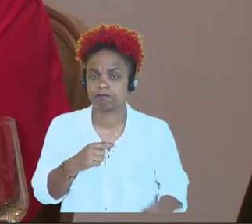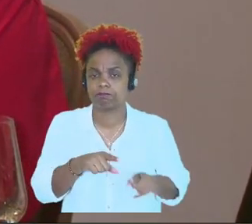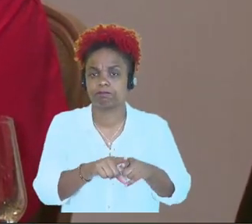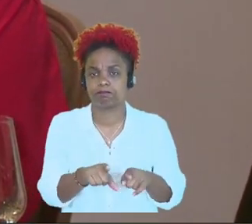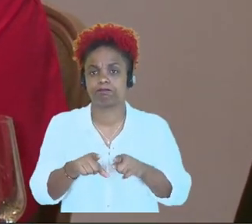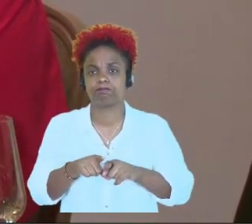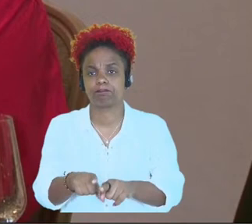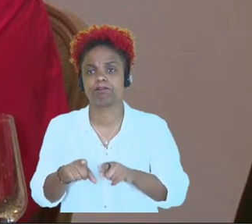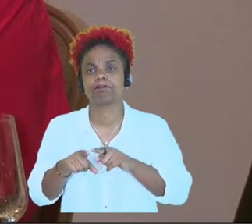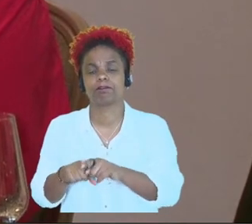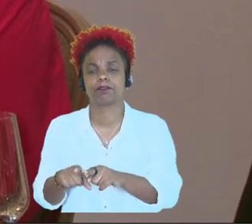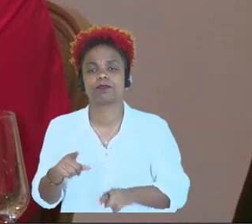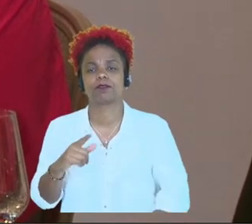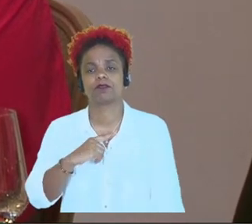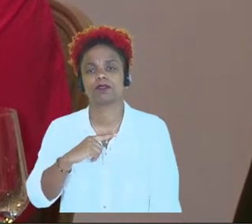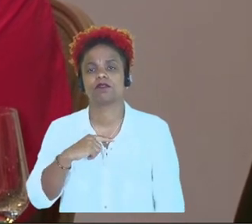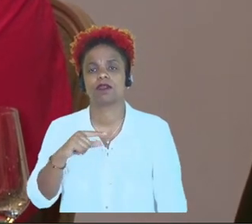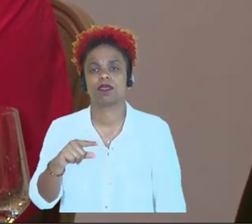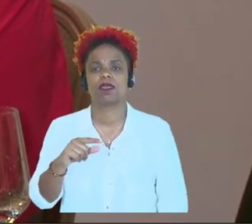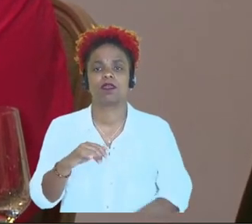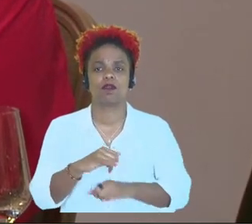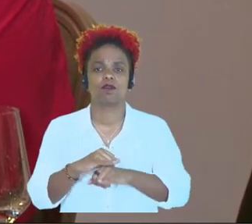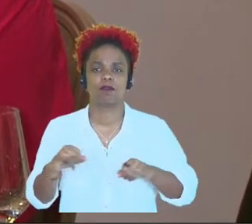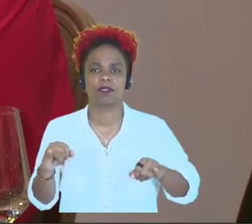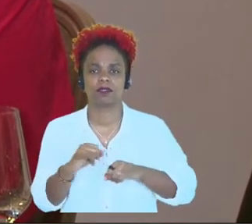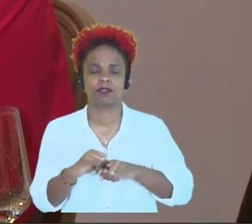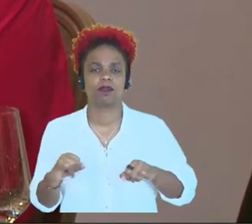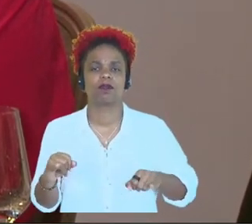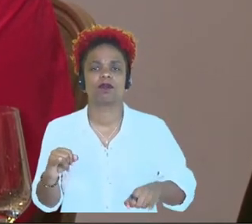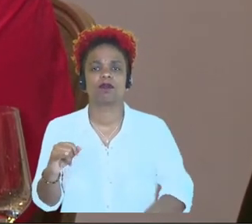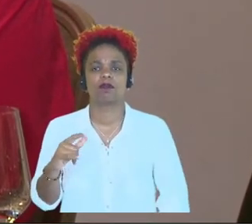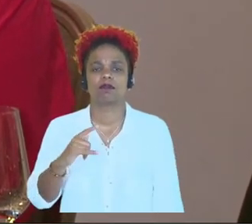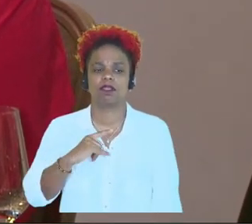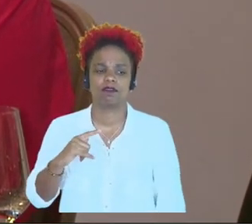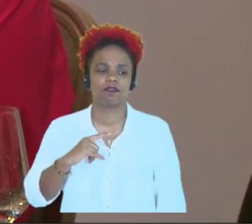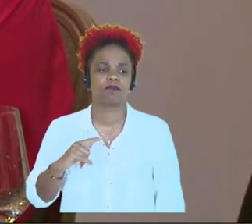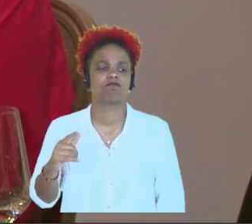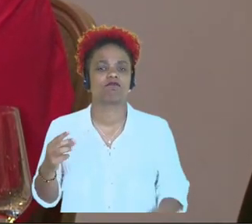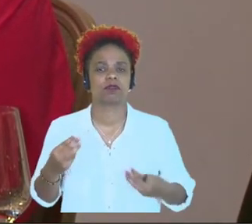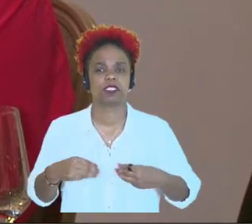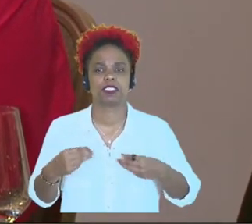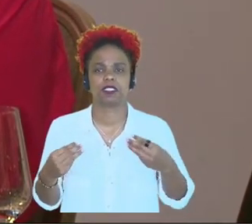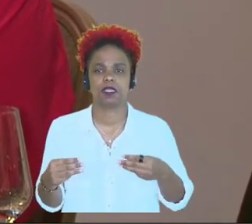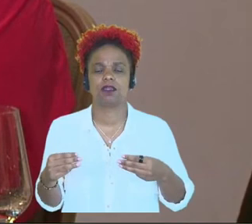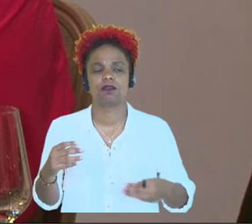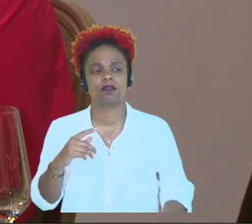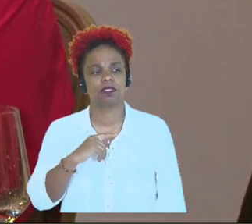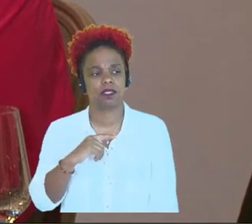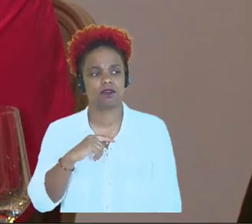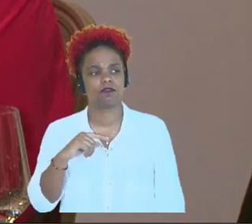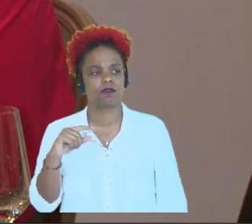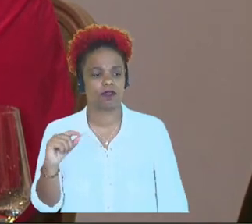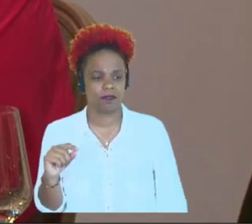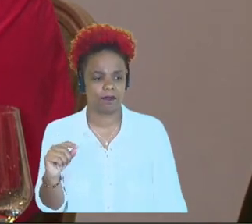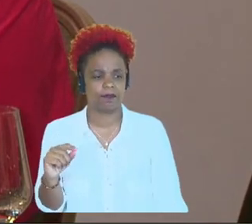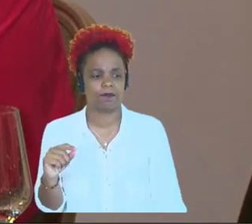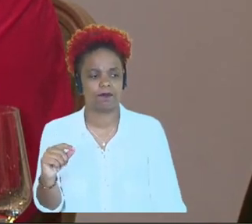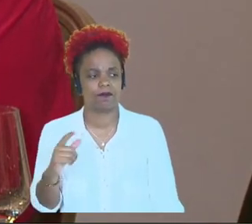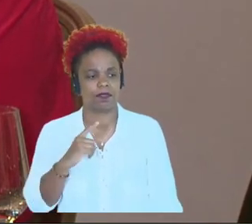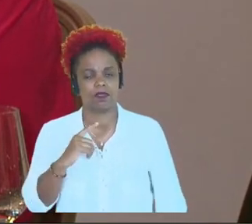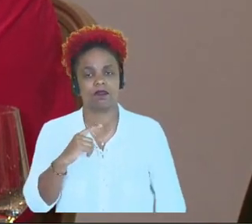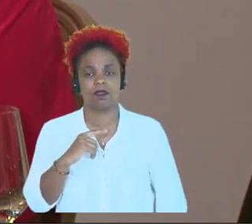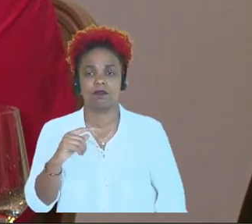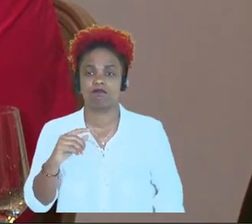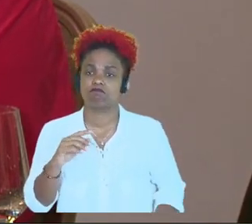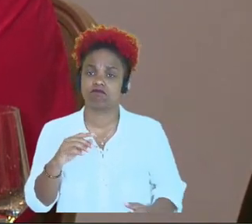contexto de formação de ministério e de pouca ingerência do executivo sobre as emendas